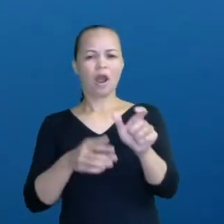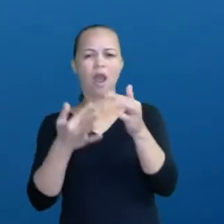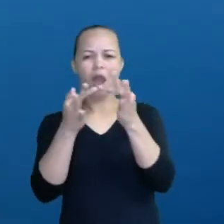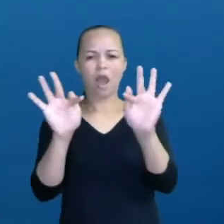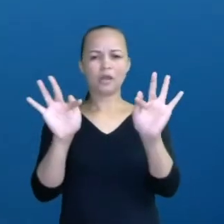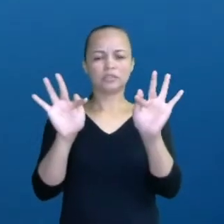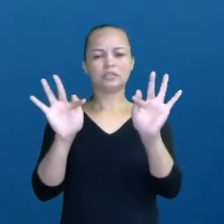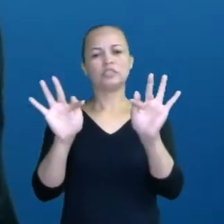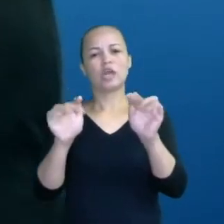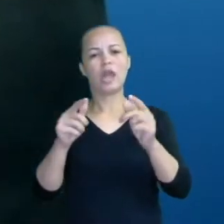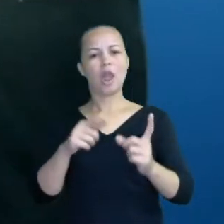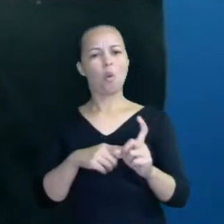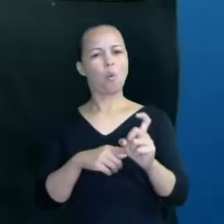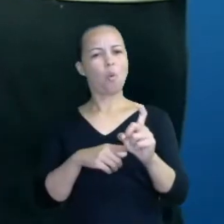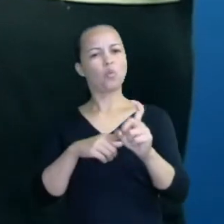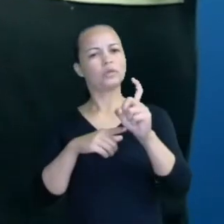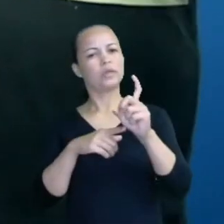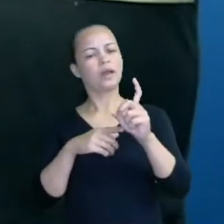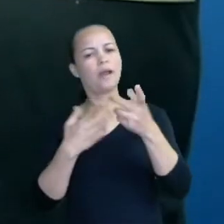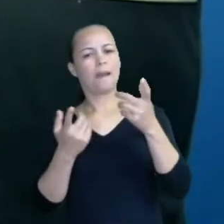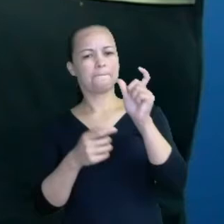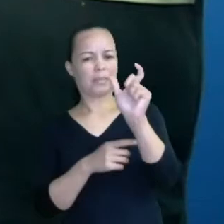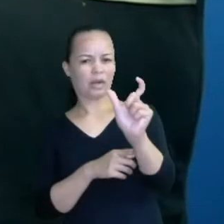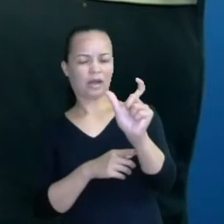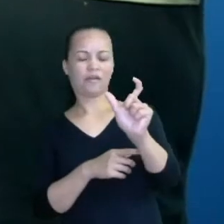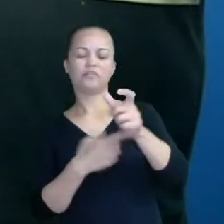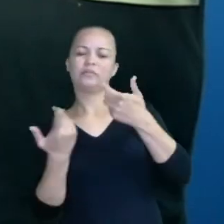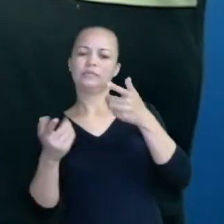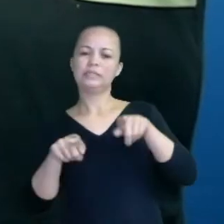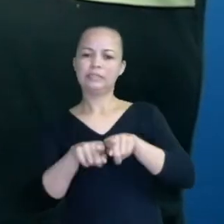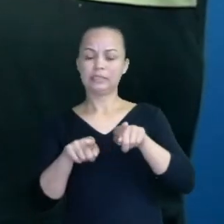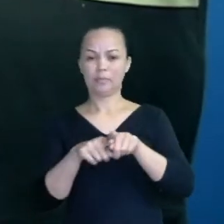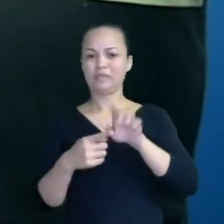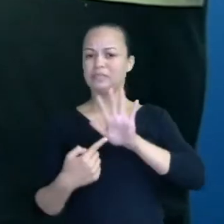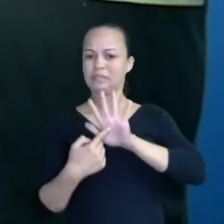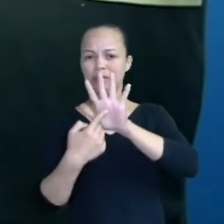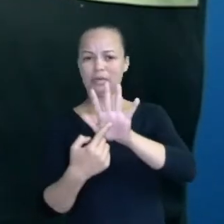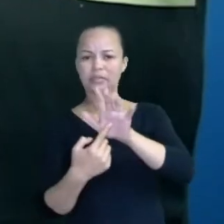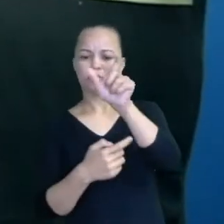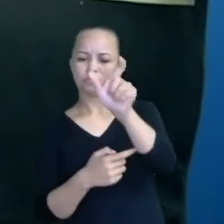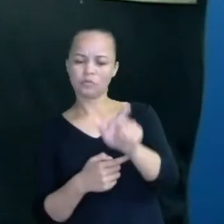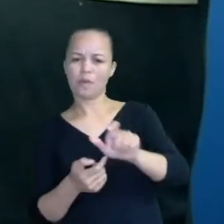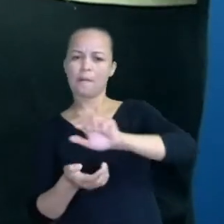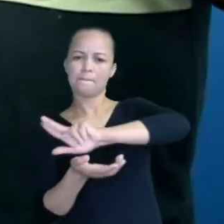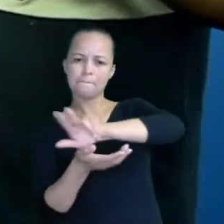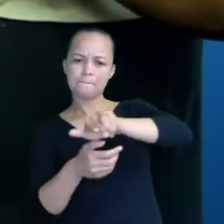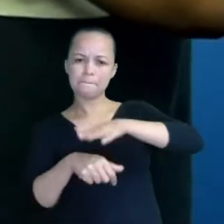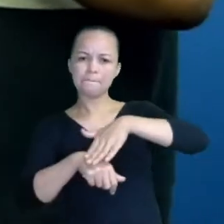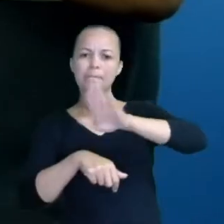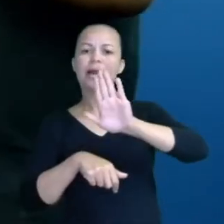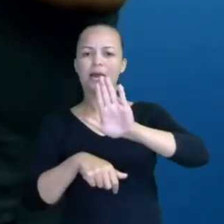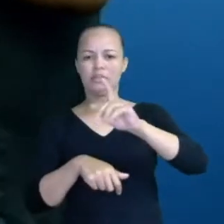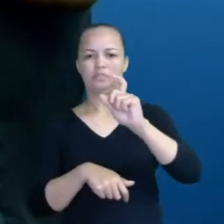uma única palavra. E em outras frases, o sujeito vai ser representado por mais de uma